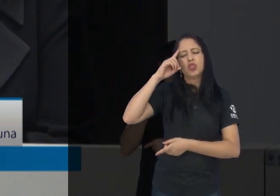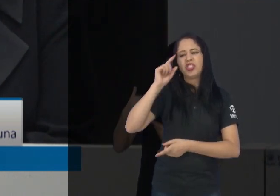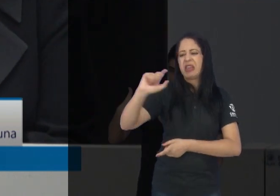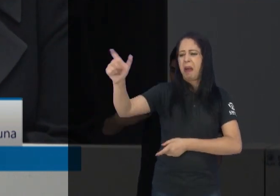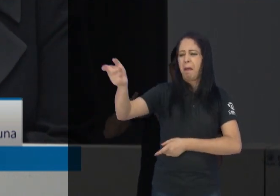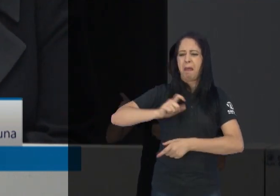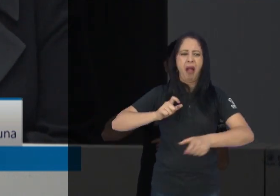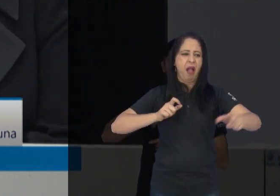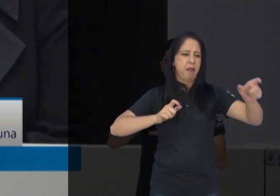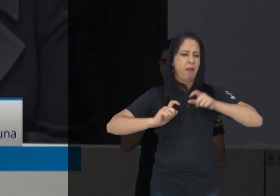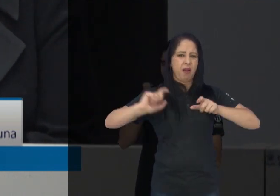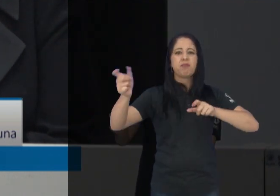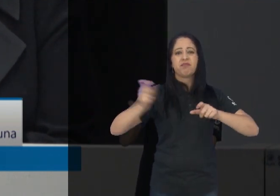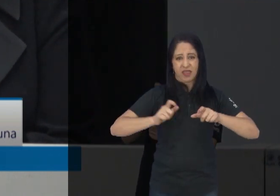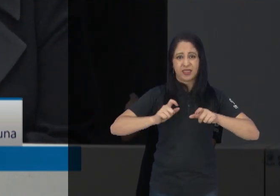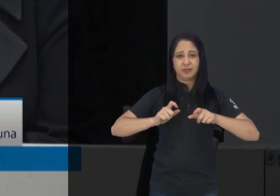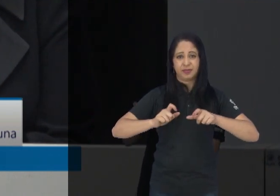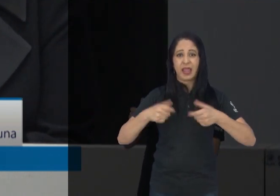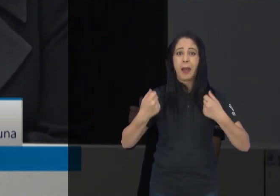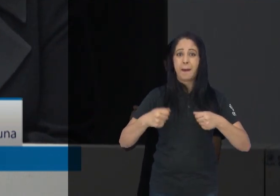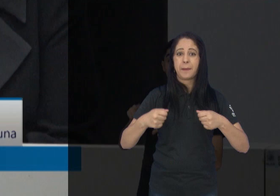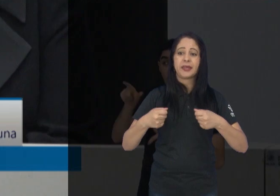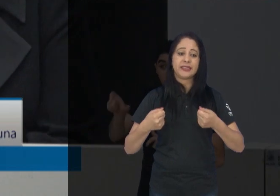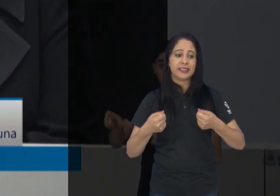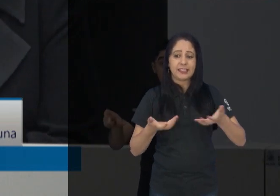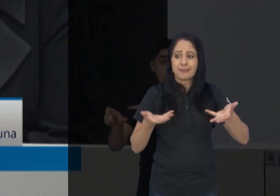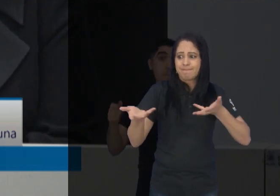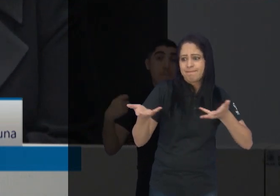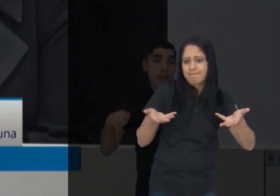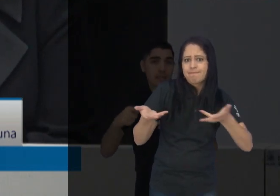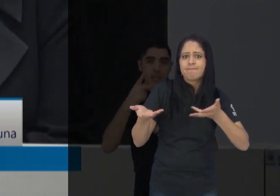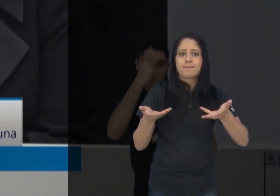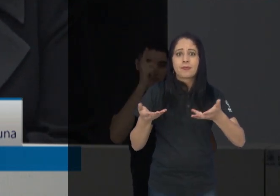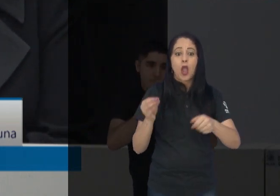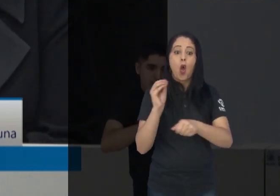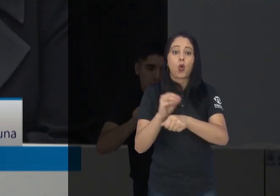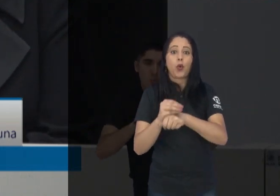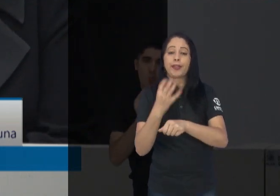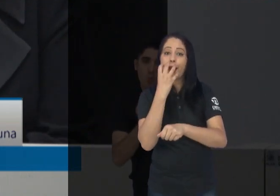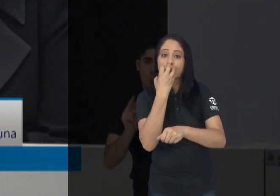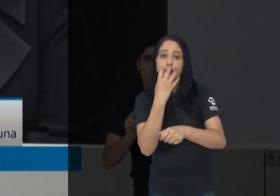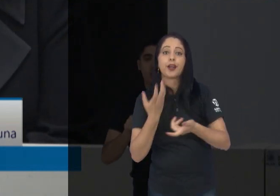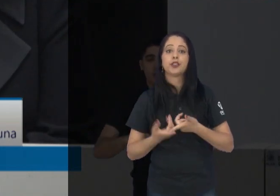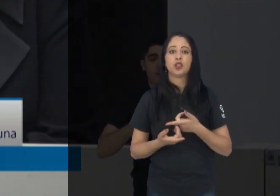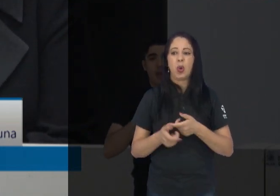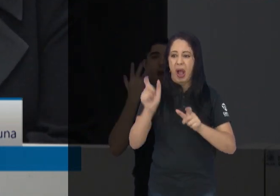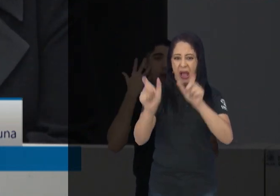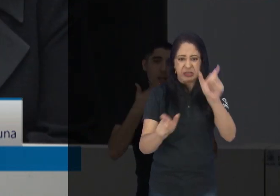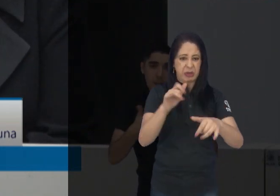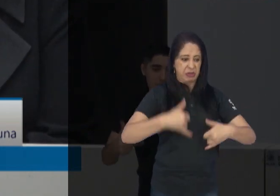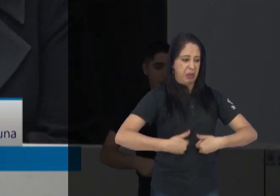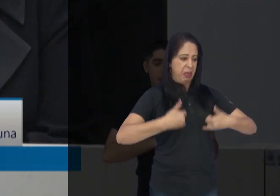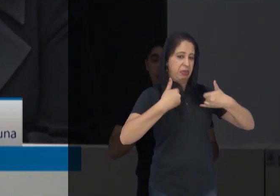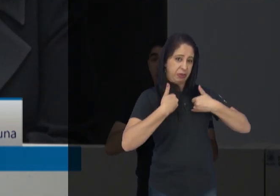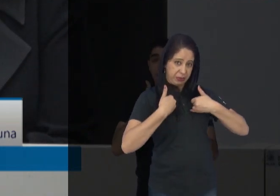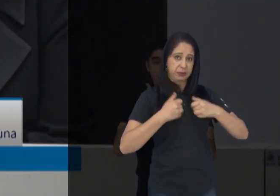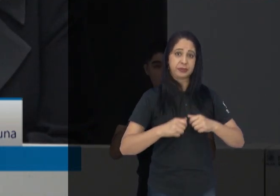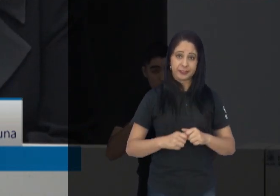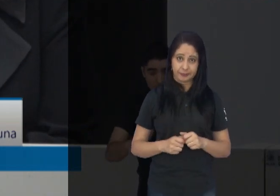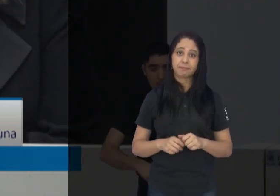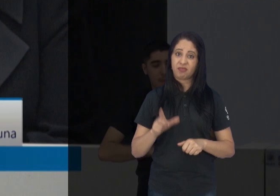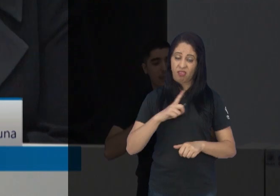críticas, precisam administrar pessoas, pets, egos, conflitos e